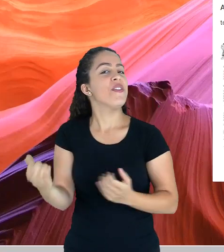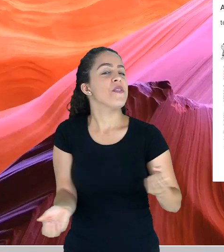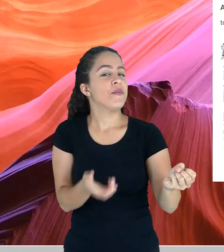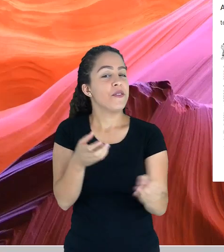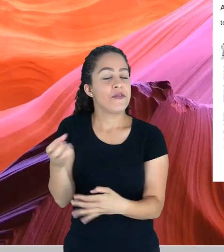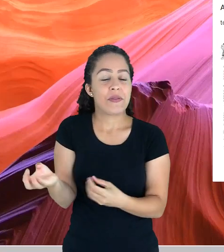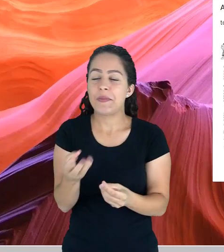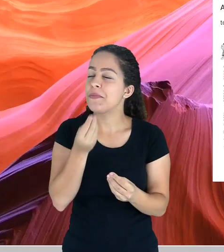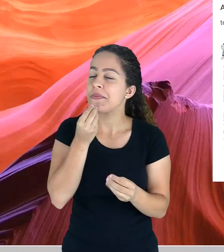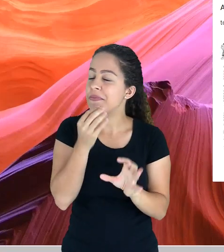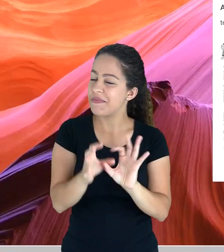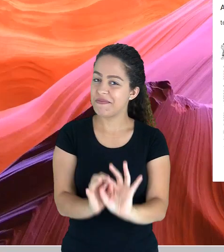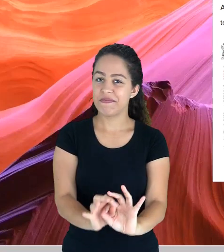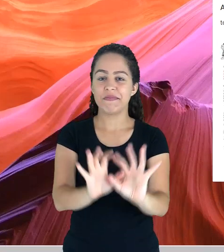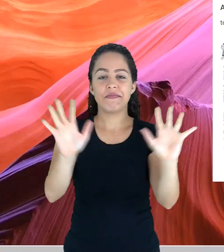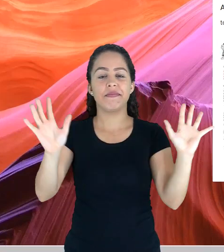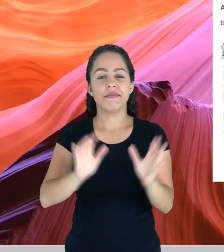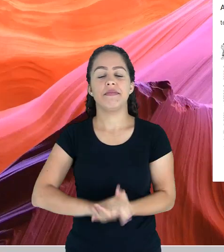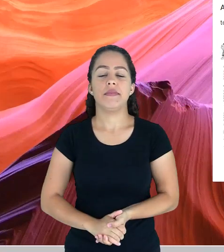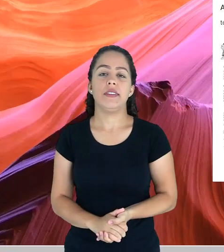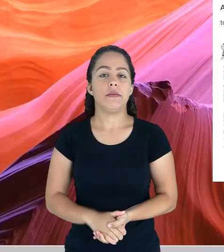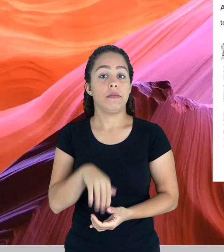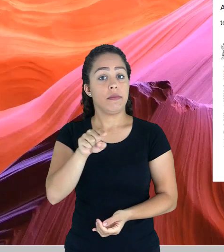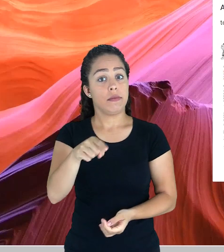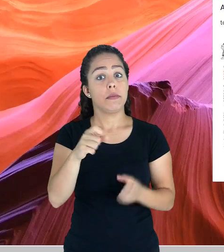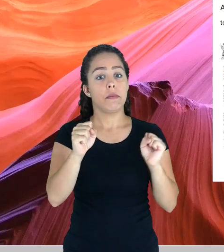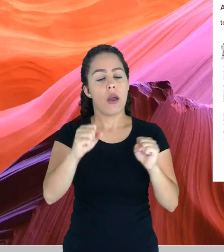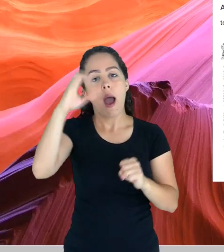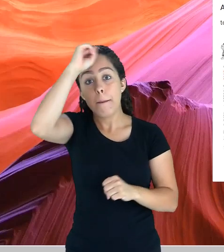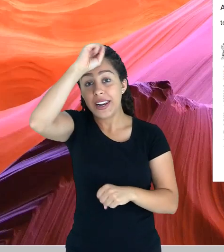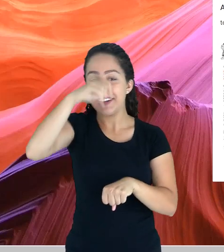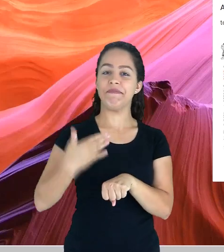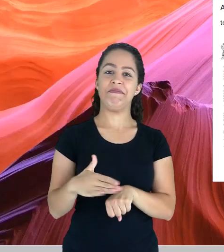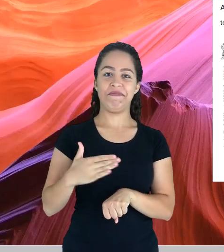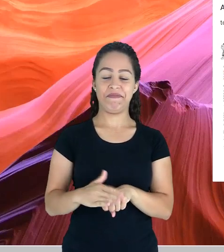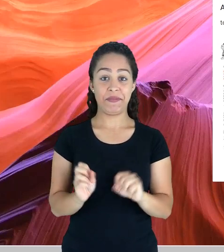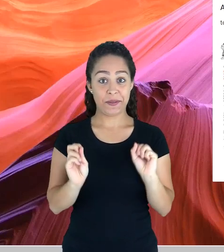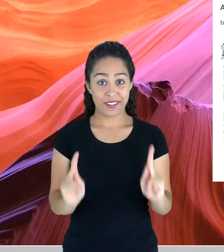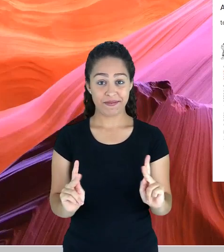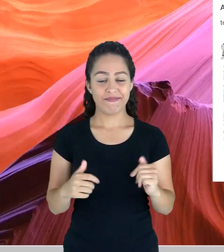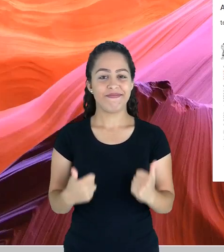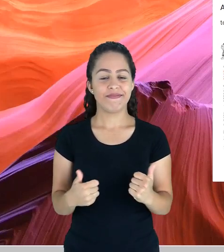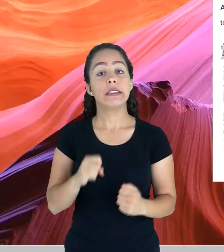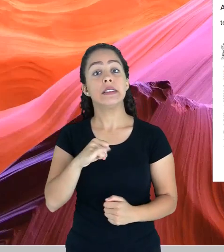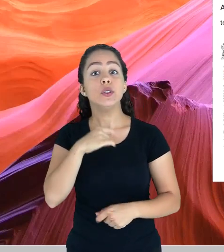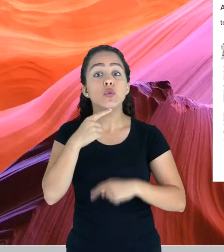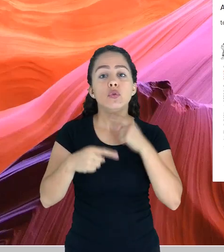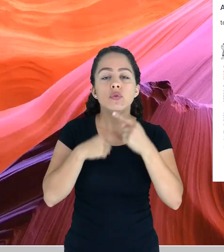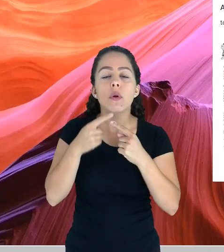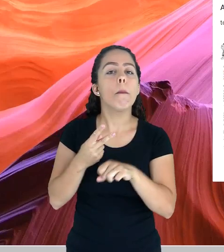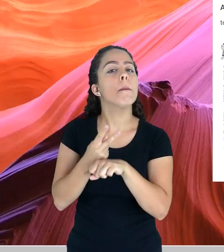posts e aprender fazendo. Ok?